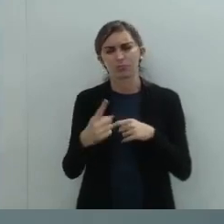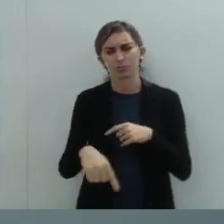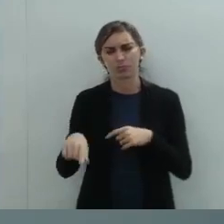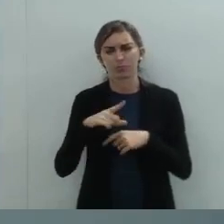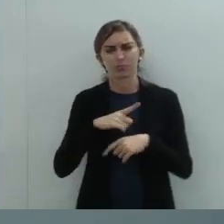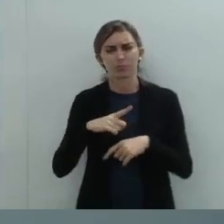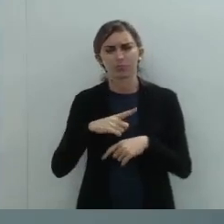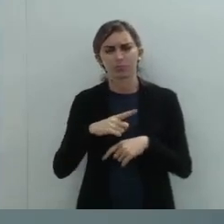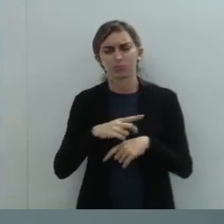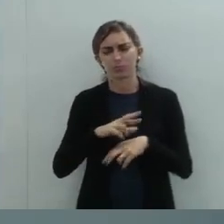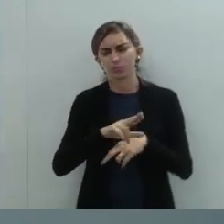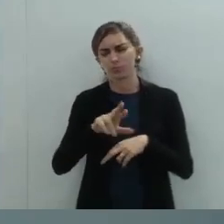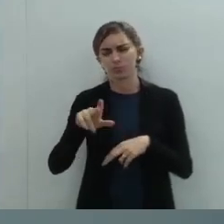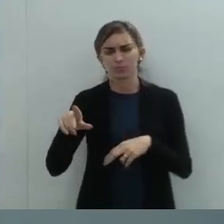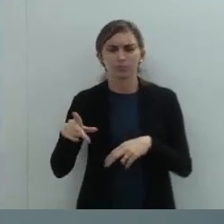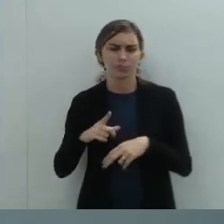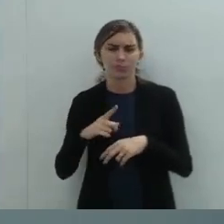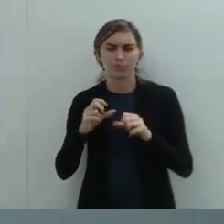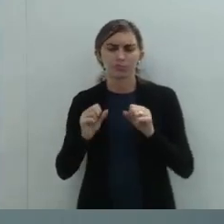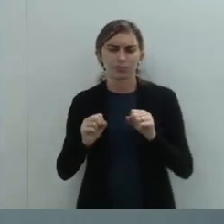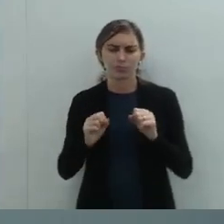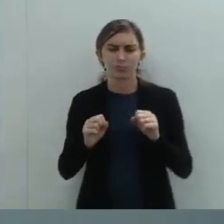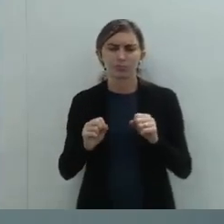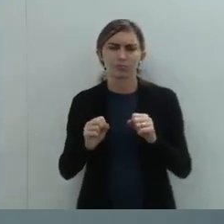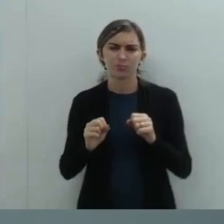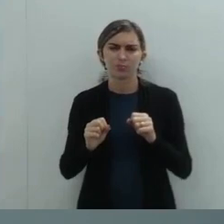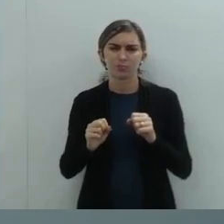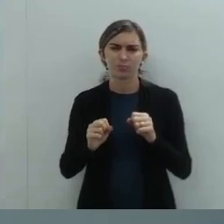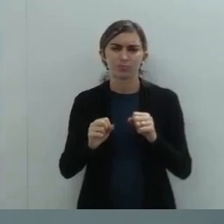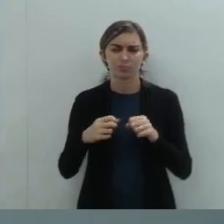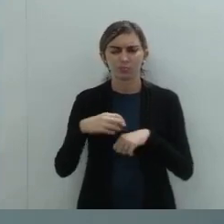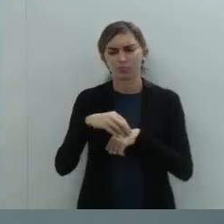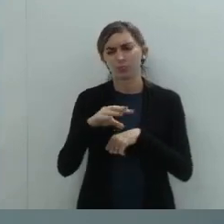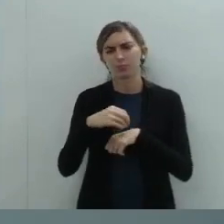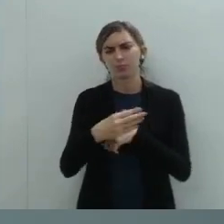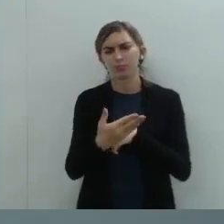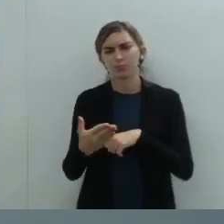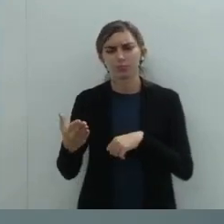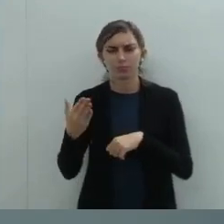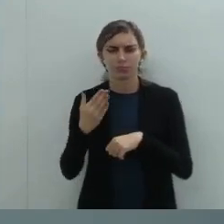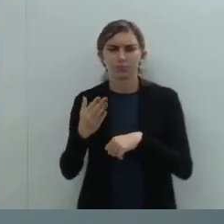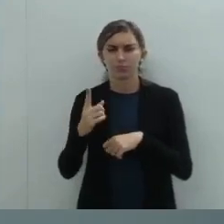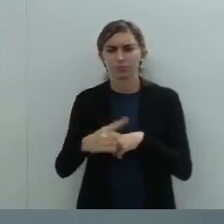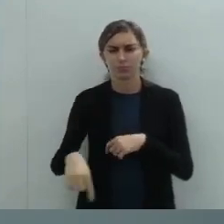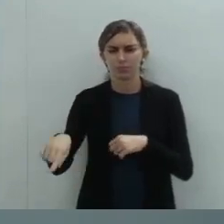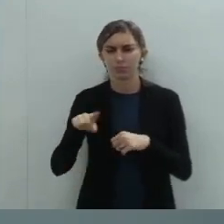tem várias situações que podem trazer para cima